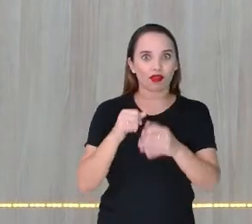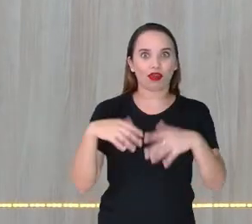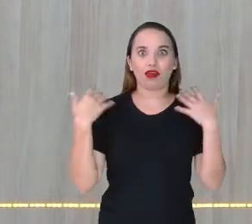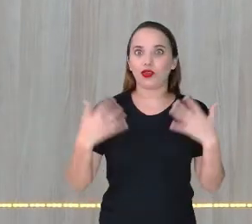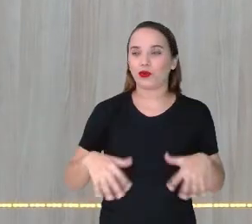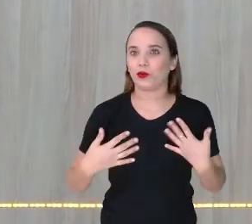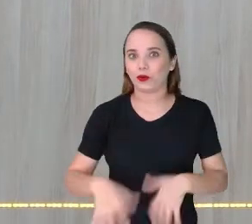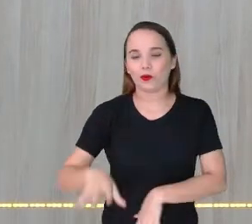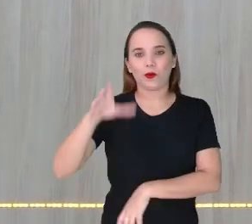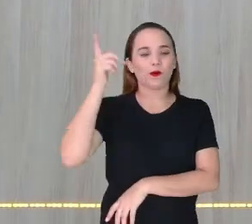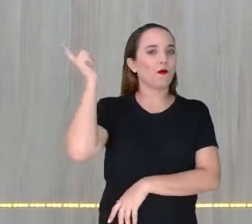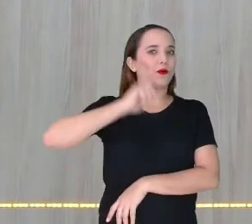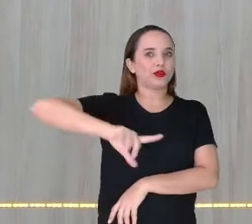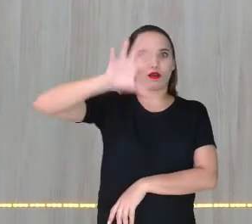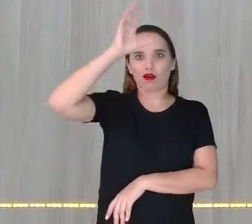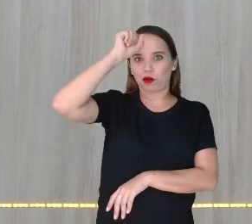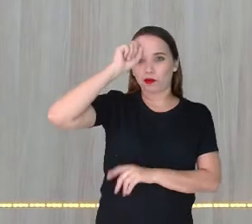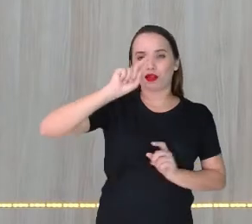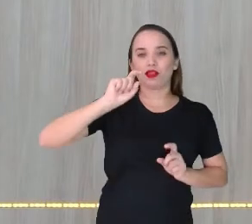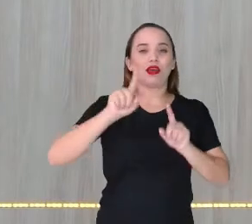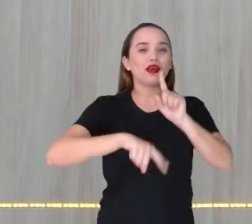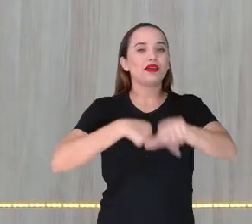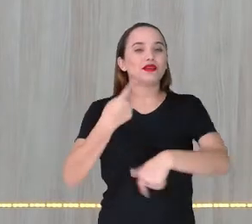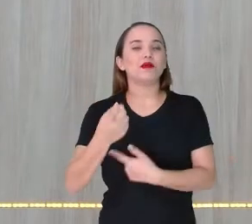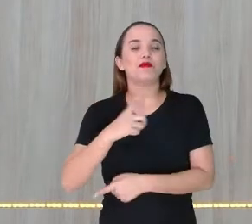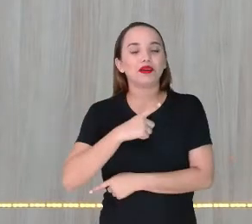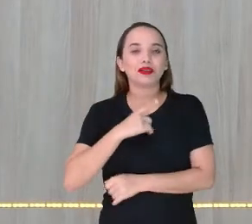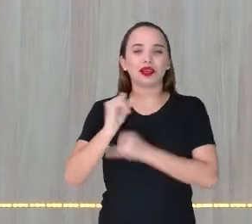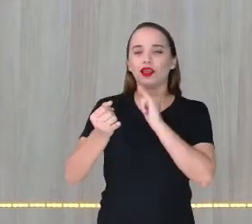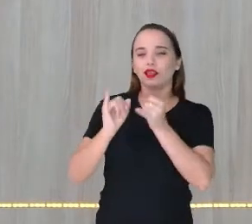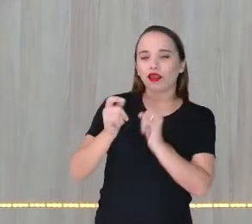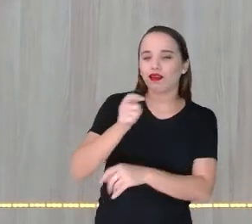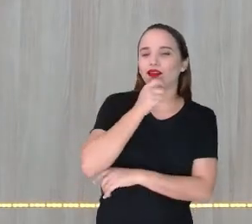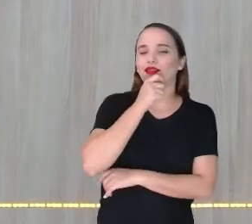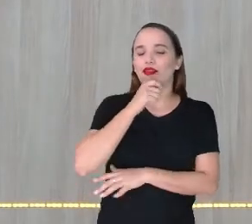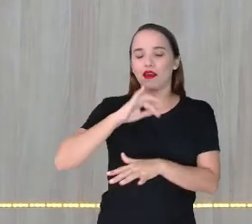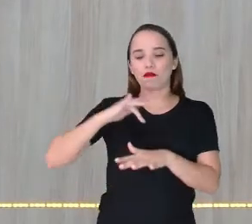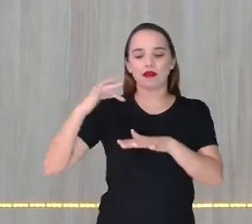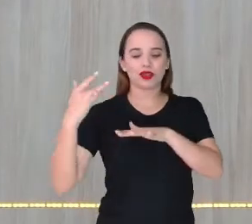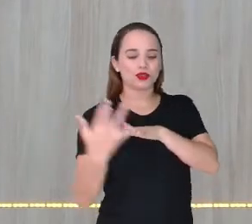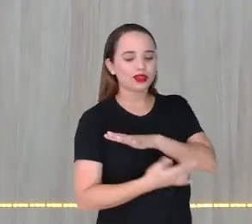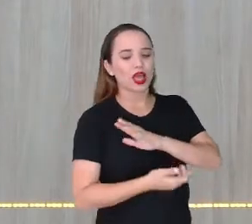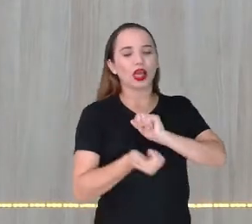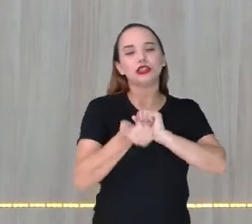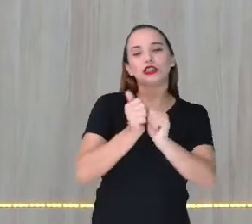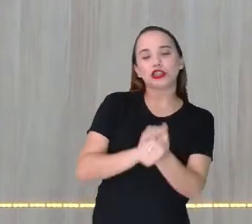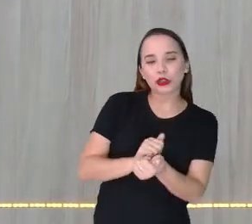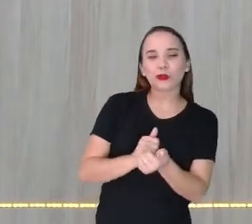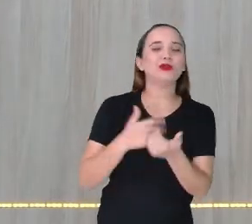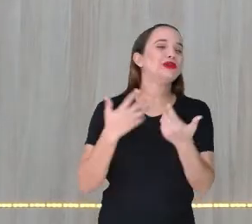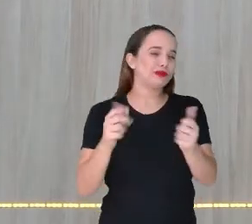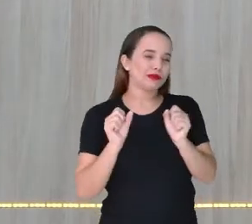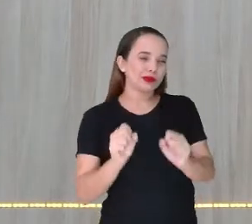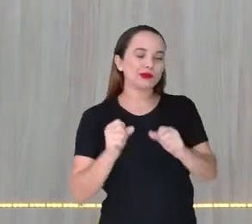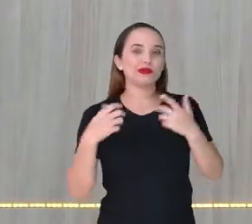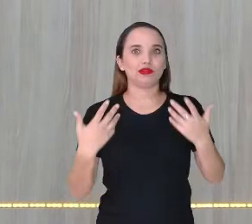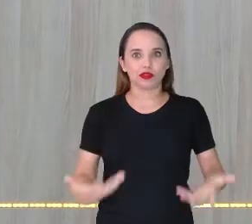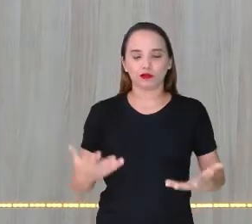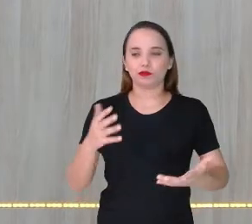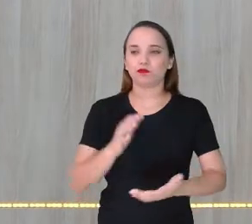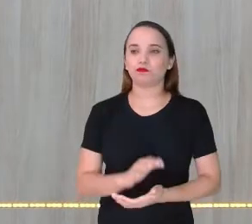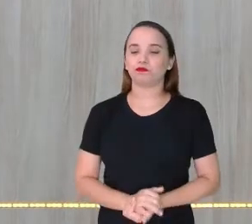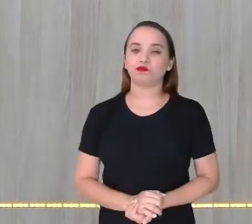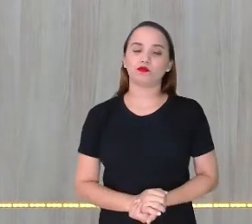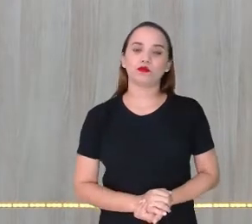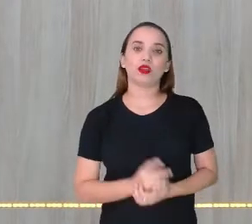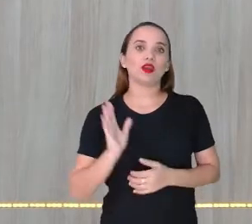ainda dá para ir lá jogar depois, né, os joguinhos de vocês, acessar as redes sociais, tudo tranquilo, tudo na paz. E, como eu já